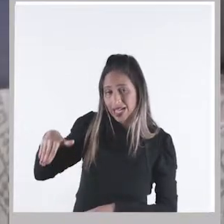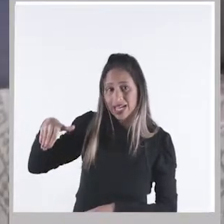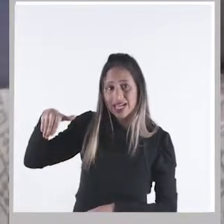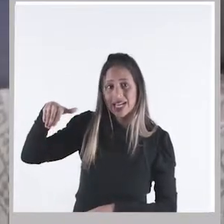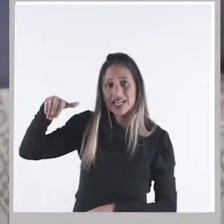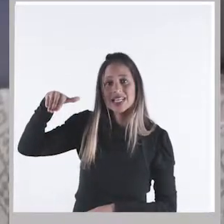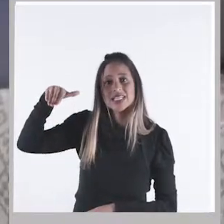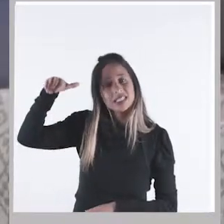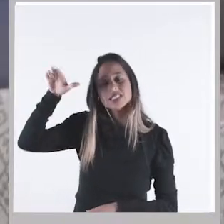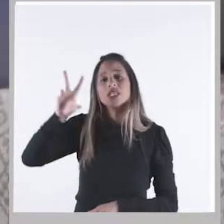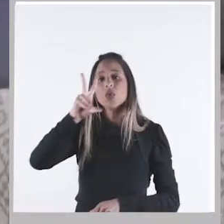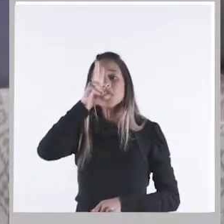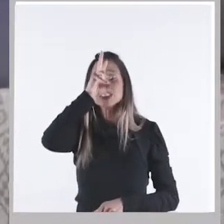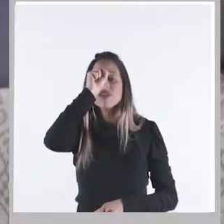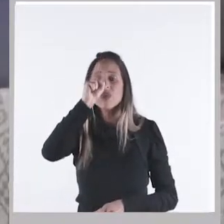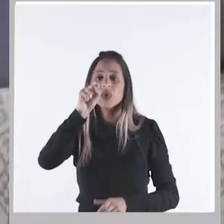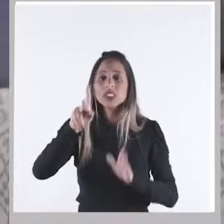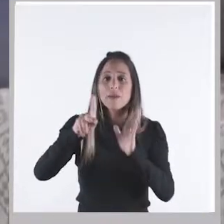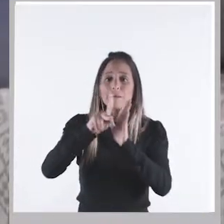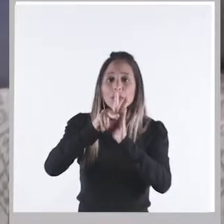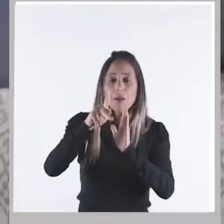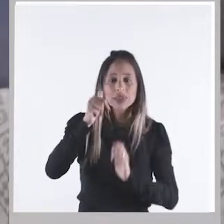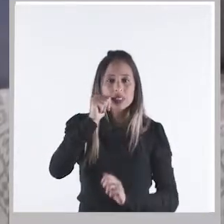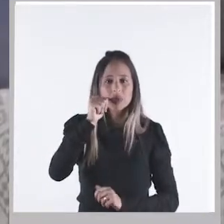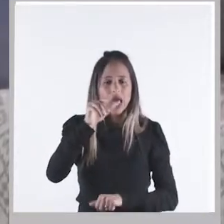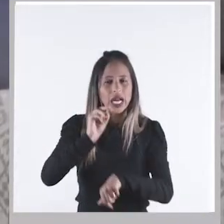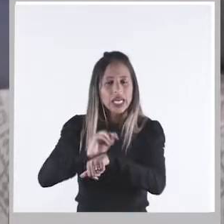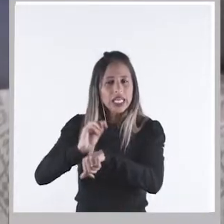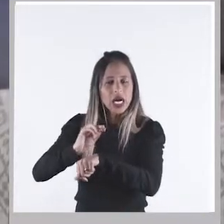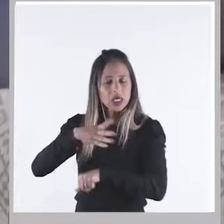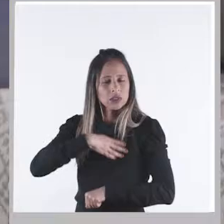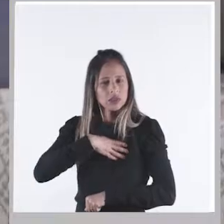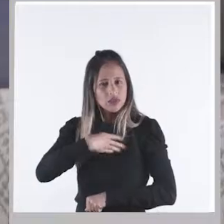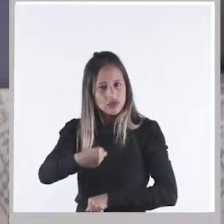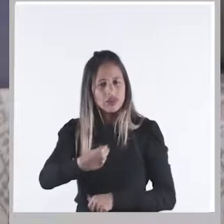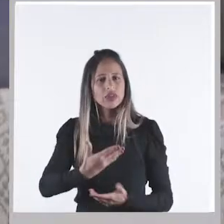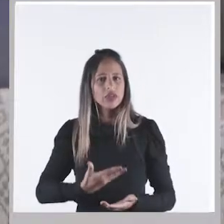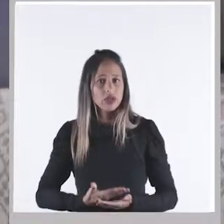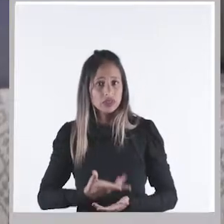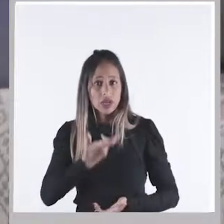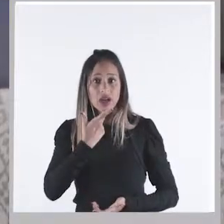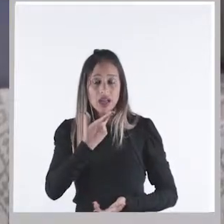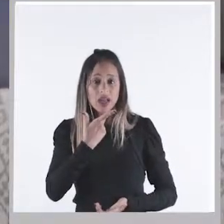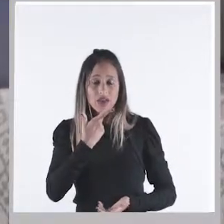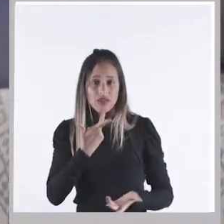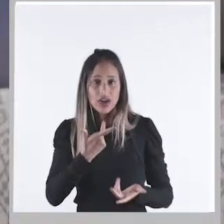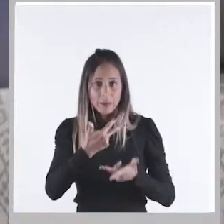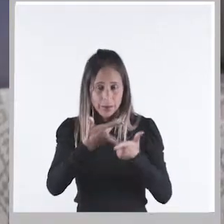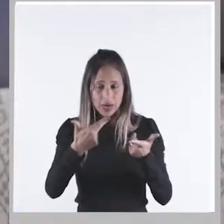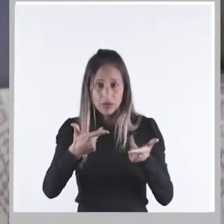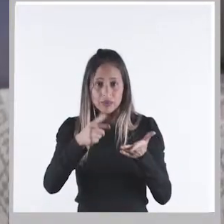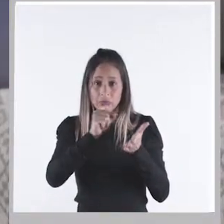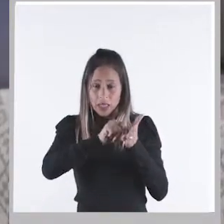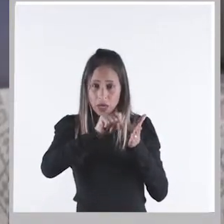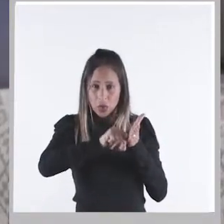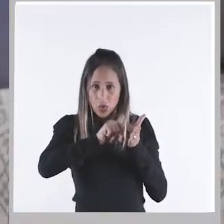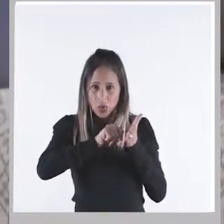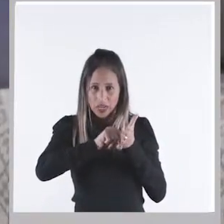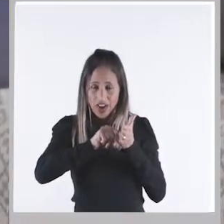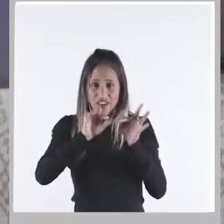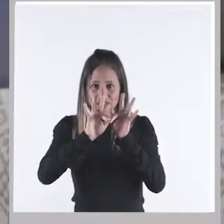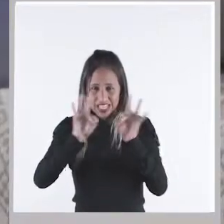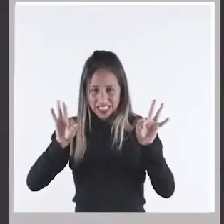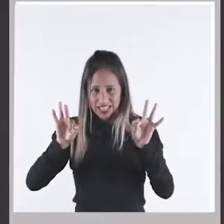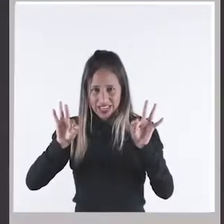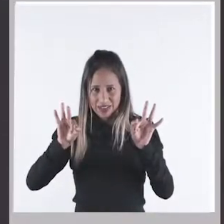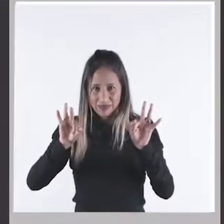Com essa força dessas mulheres, criando seus filhos, né? E eu falo numa das crônicas, inclusive parafraseando a